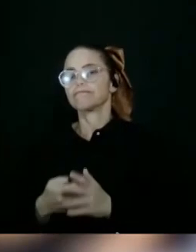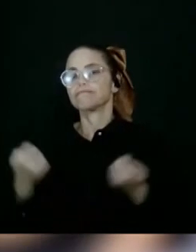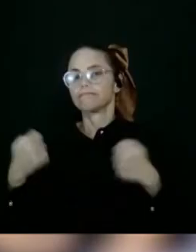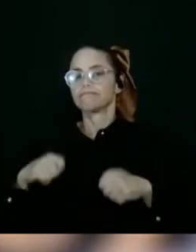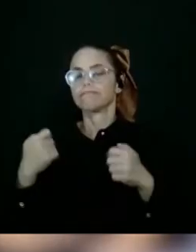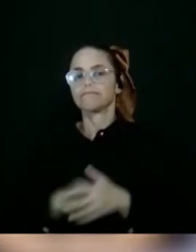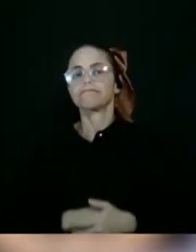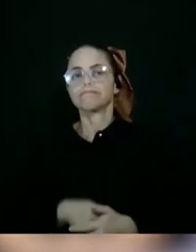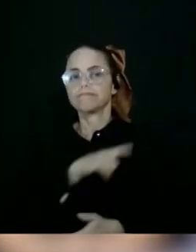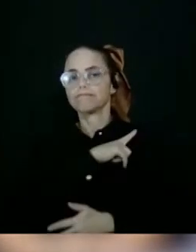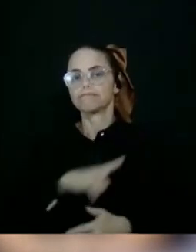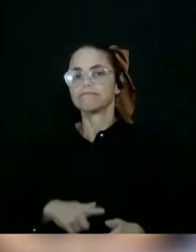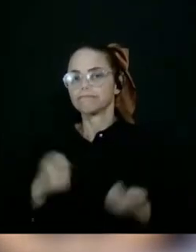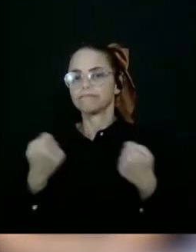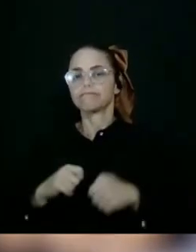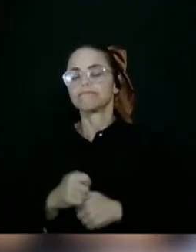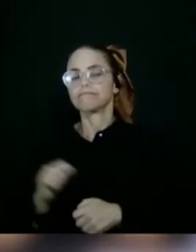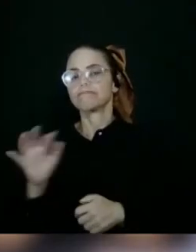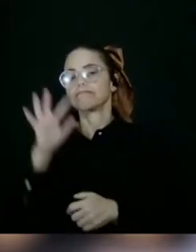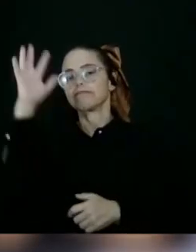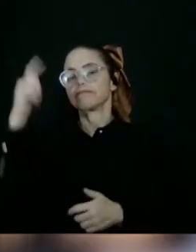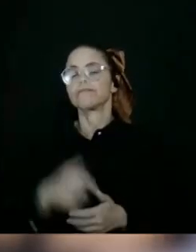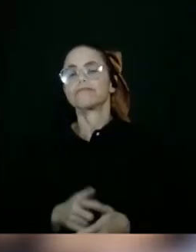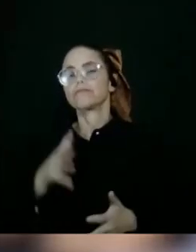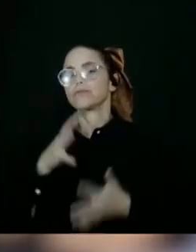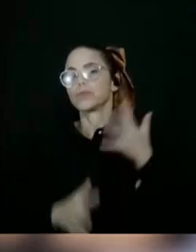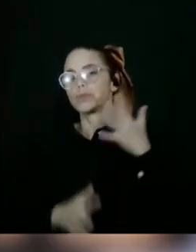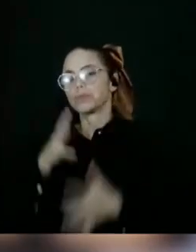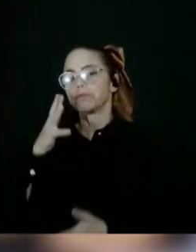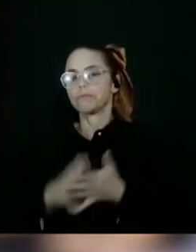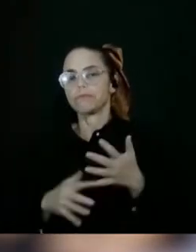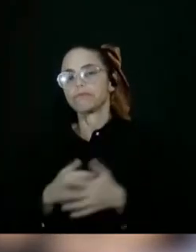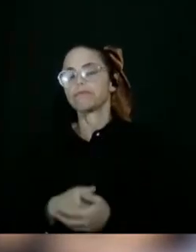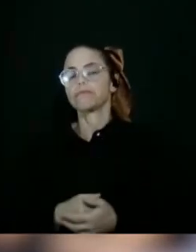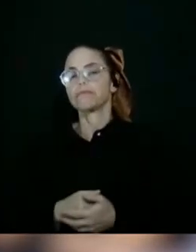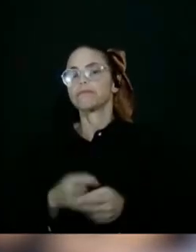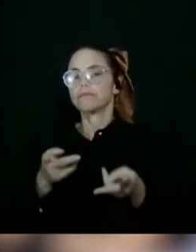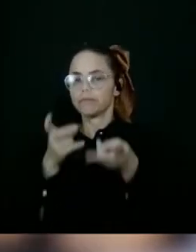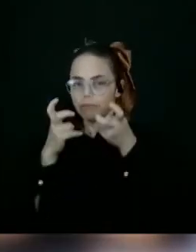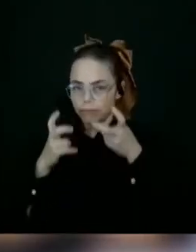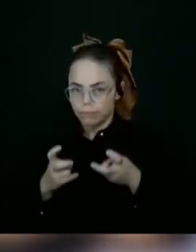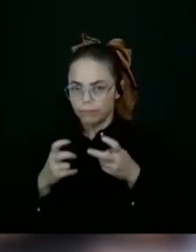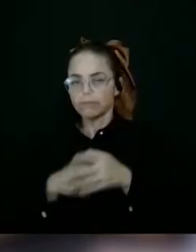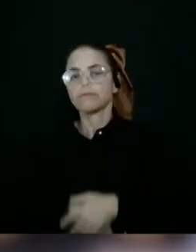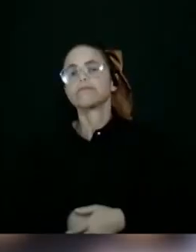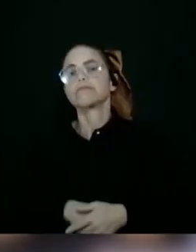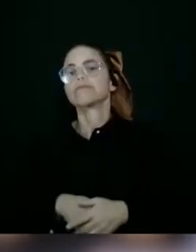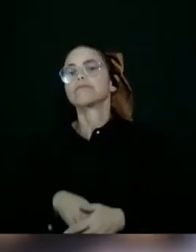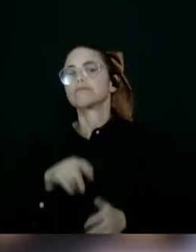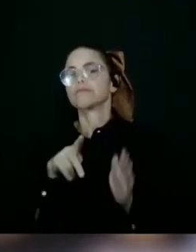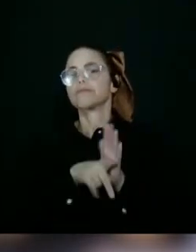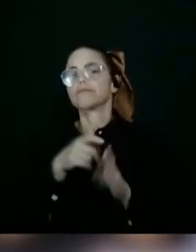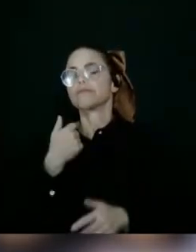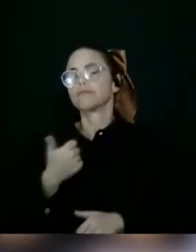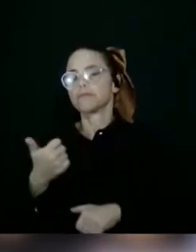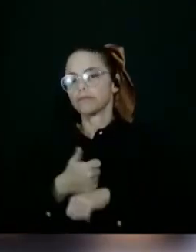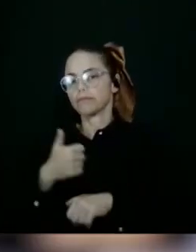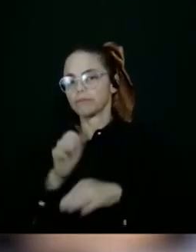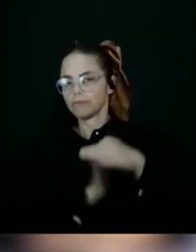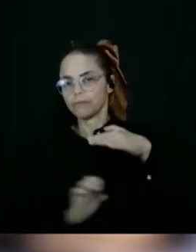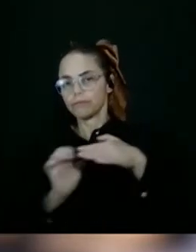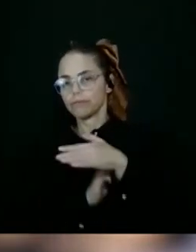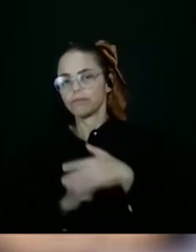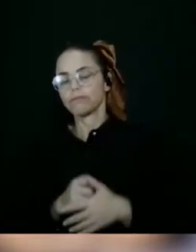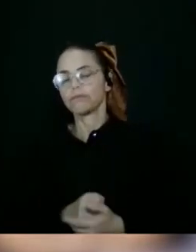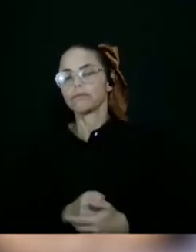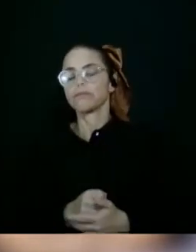ela não precisa ser cara, ela não precisa ser complicada, ela traz visibilidade, inclusive para o próprio dono. Não é algo que não é um bicho de 7